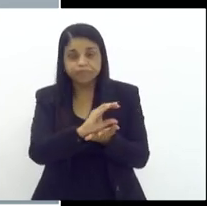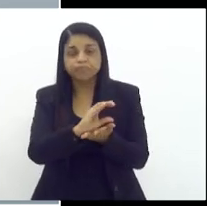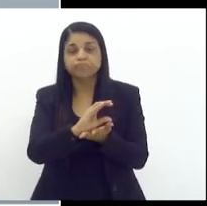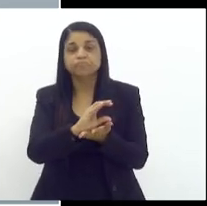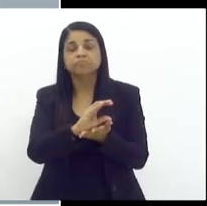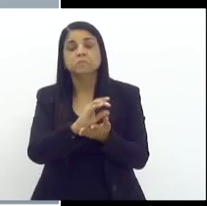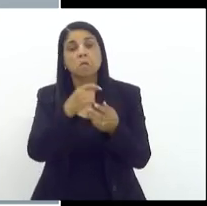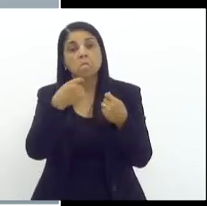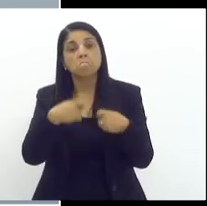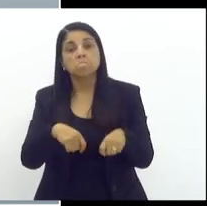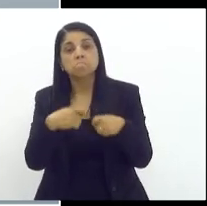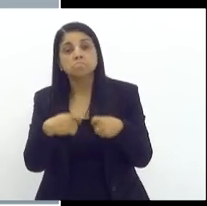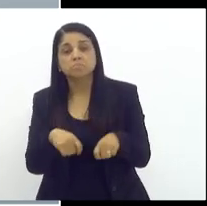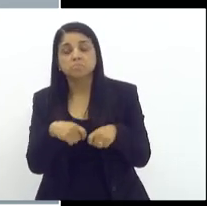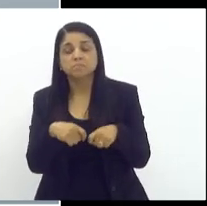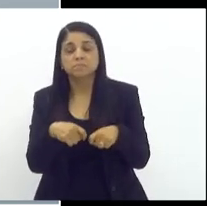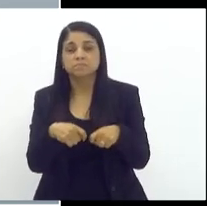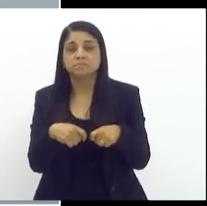alocados